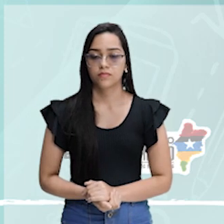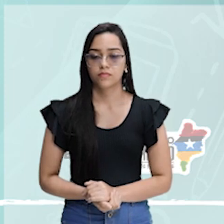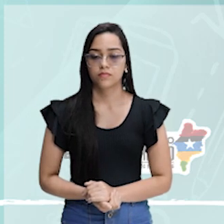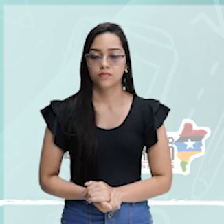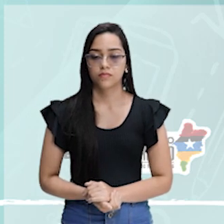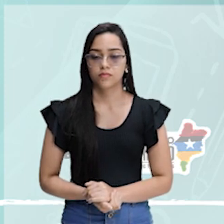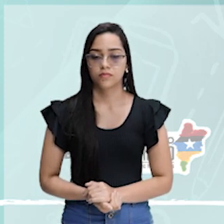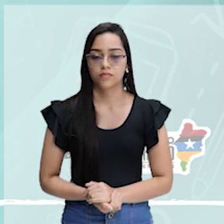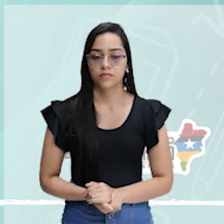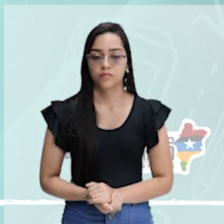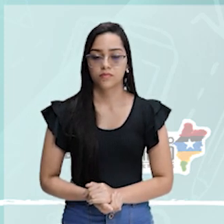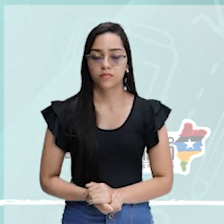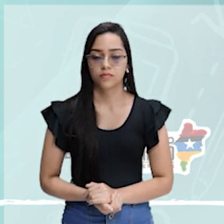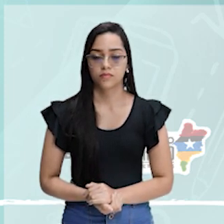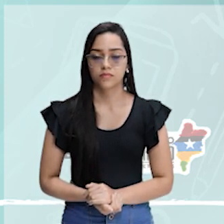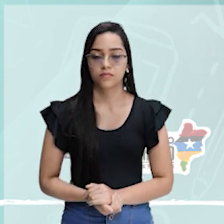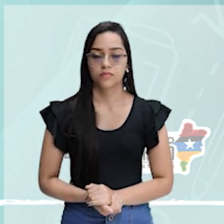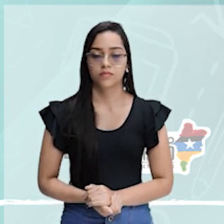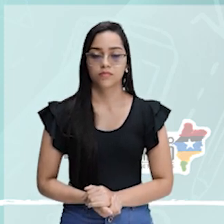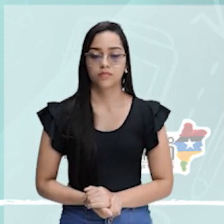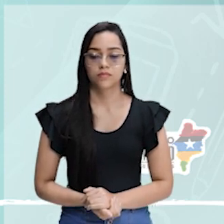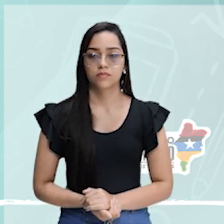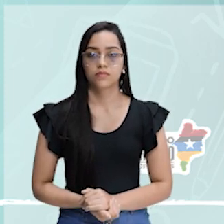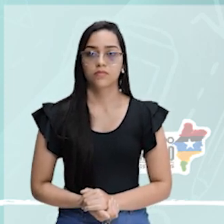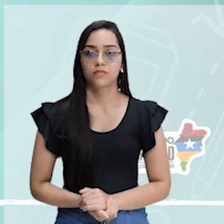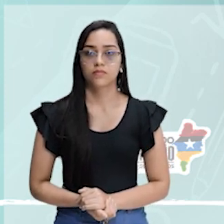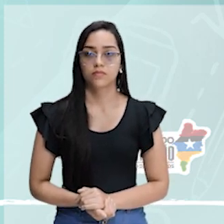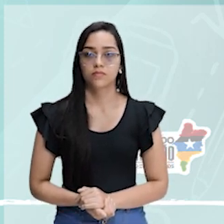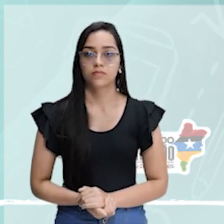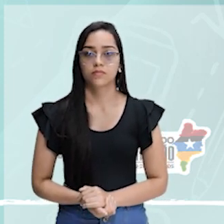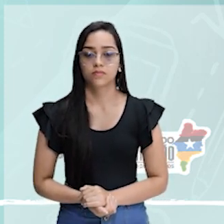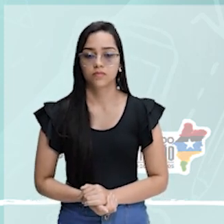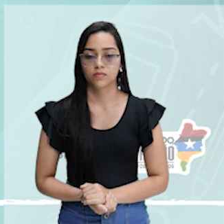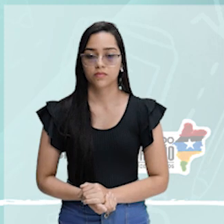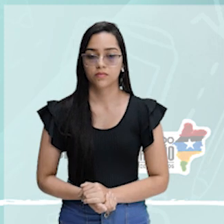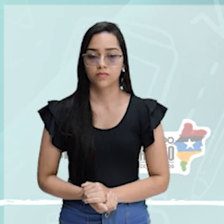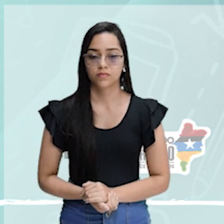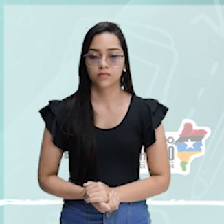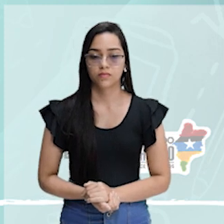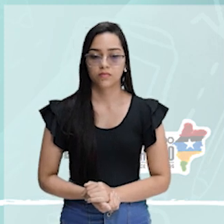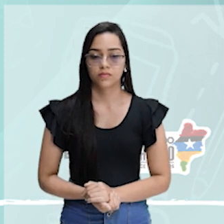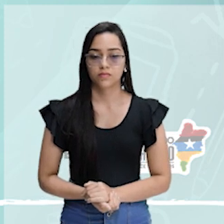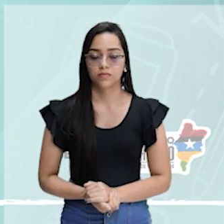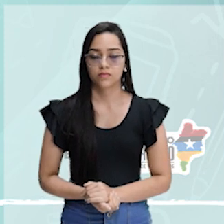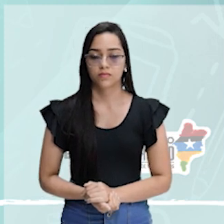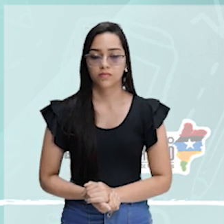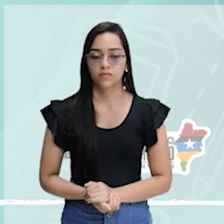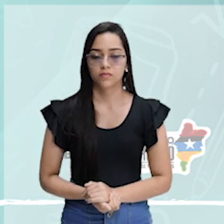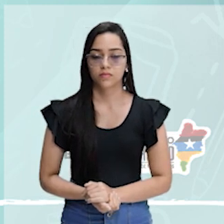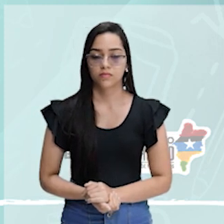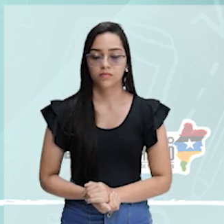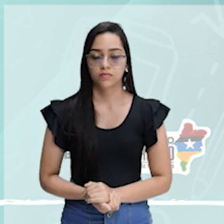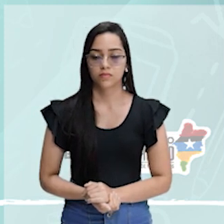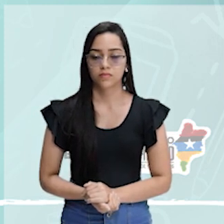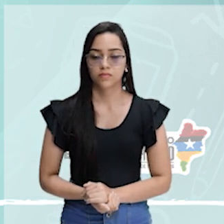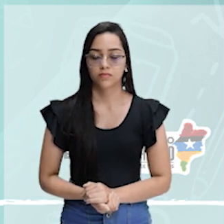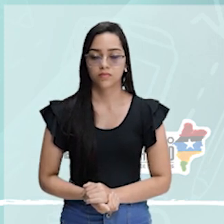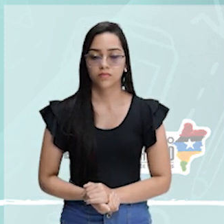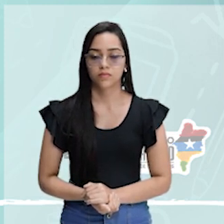100 newtons, que forma um ângulo de 60 graus com a